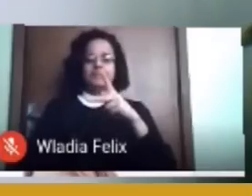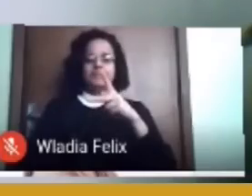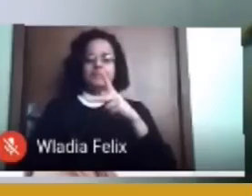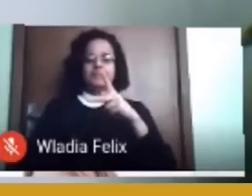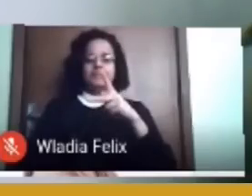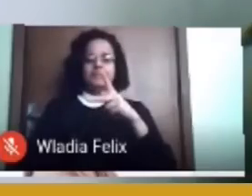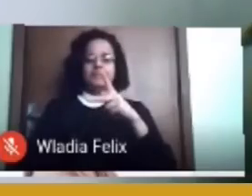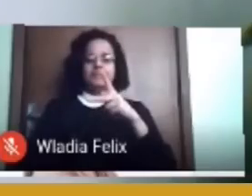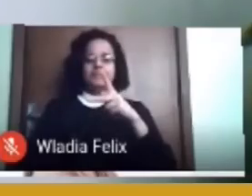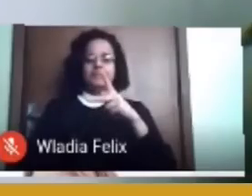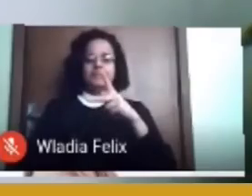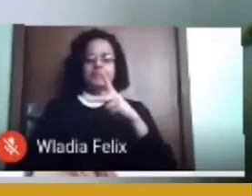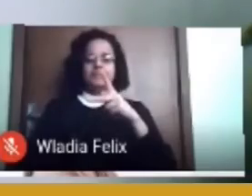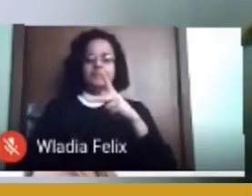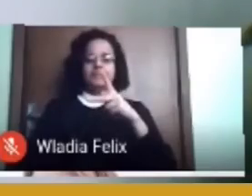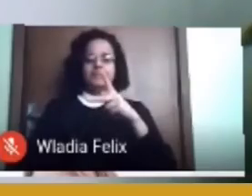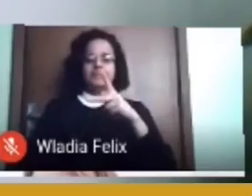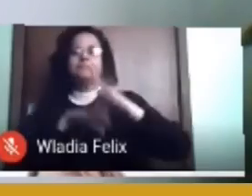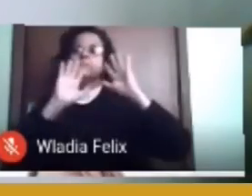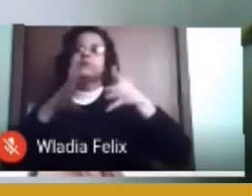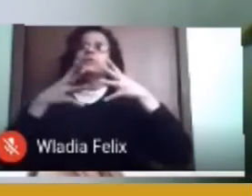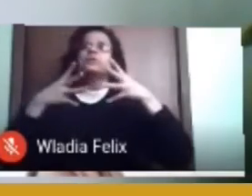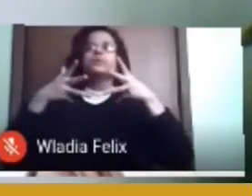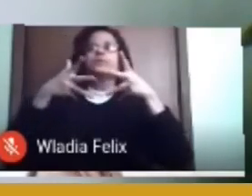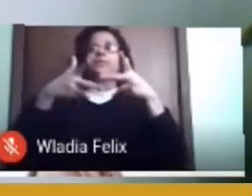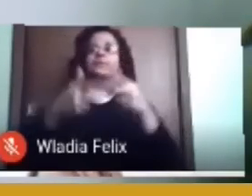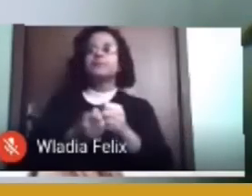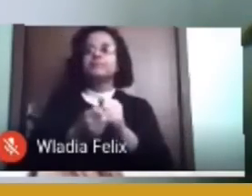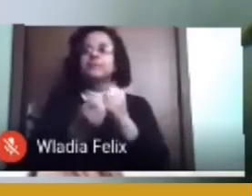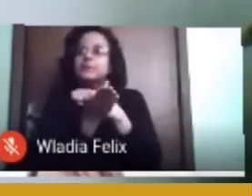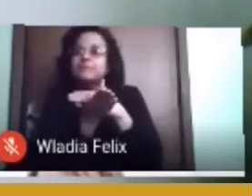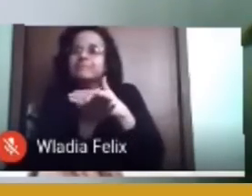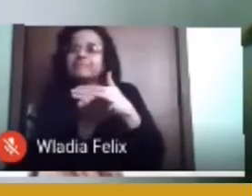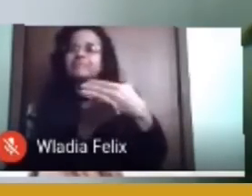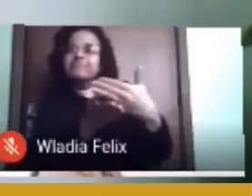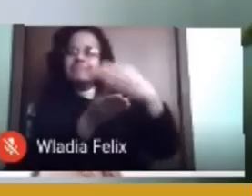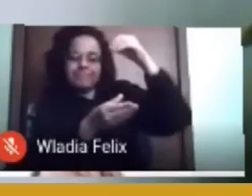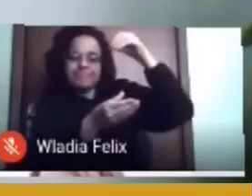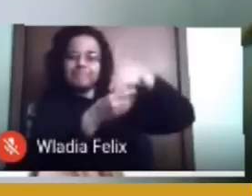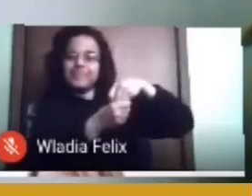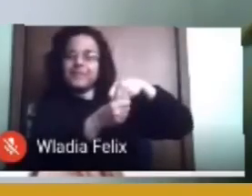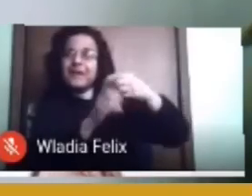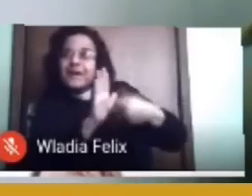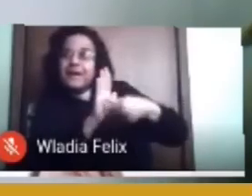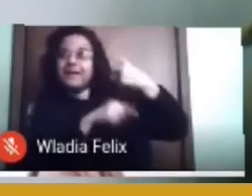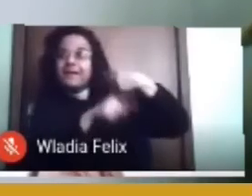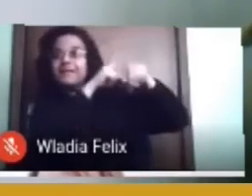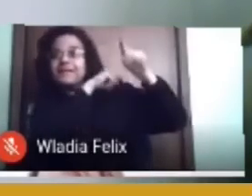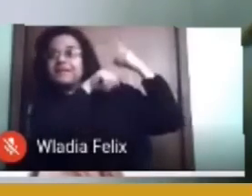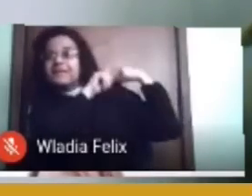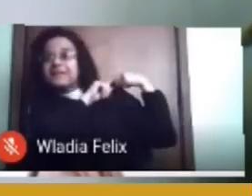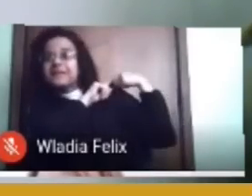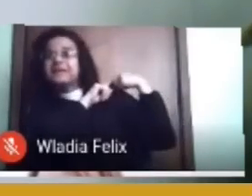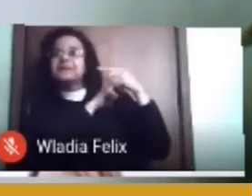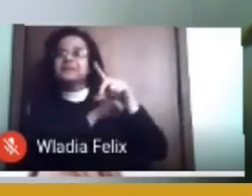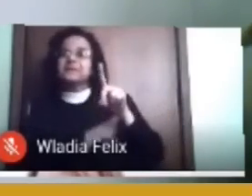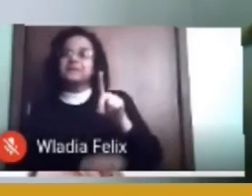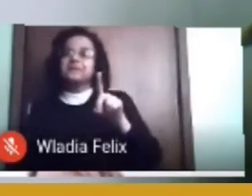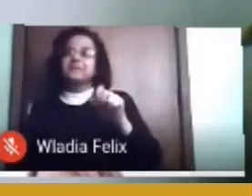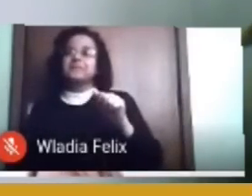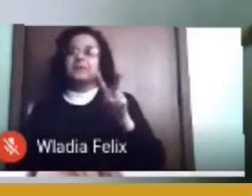Dr. Davi lá atrás. Hoje, eu até brinquei com ele ontem, mandei uma mensagem para ele, porque, assim, nós percebemos que antes era tão